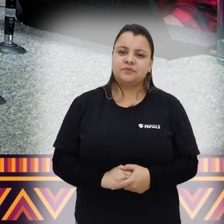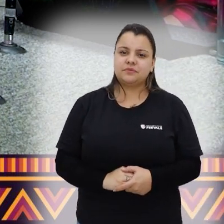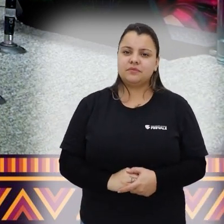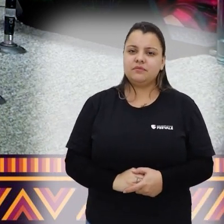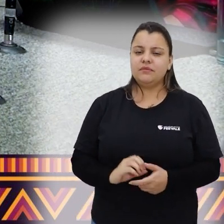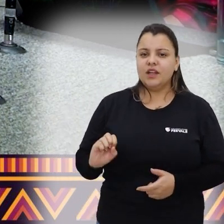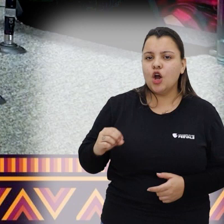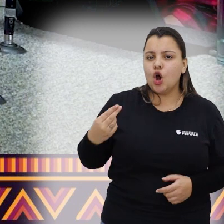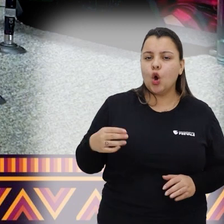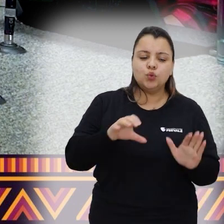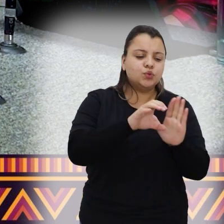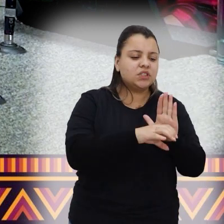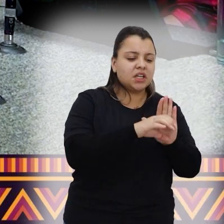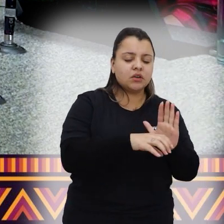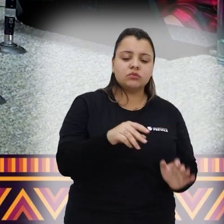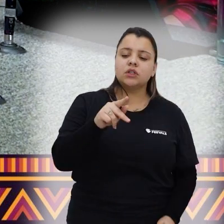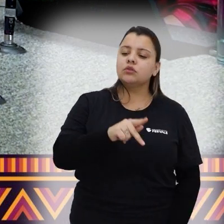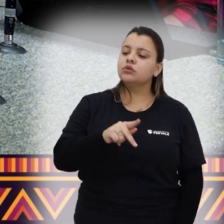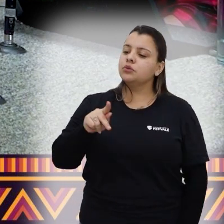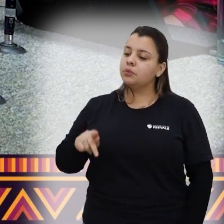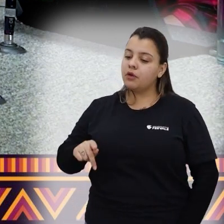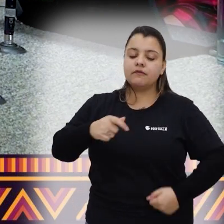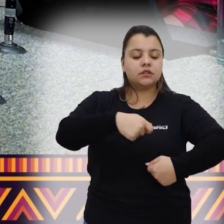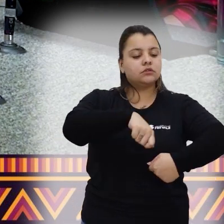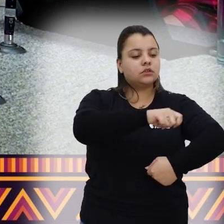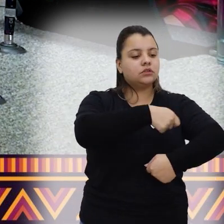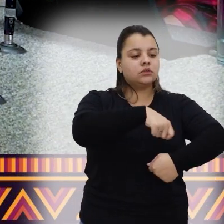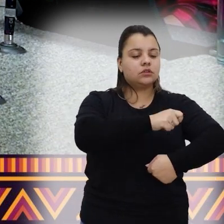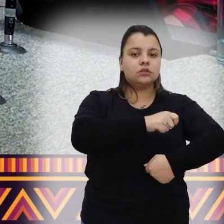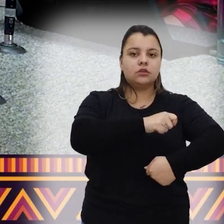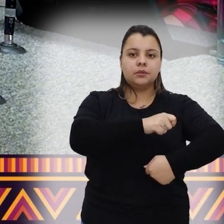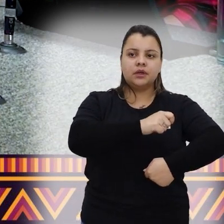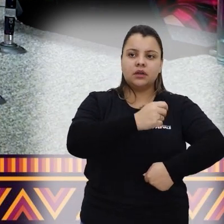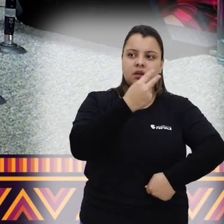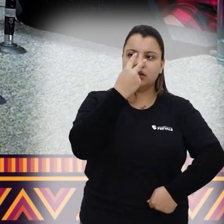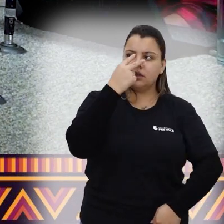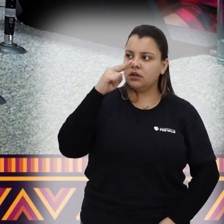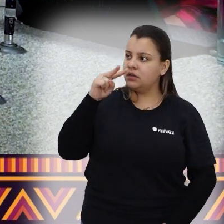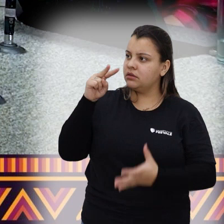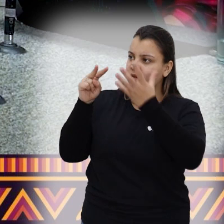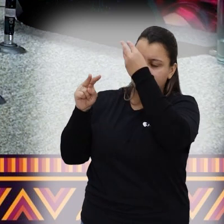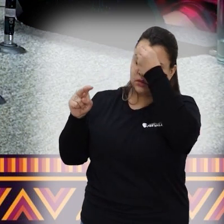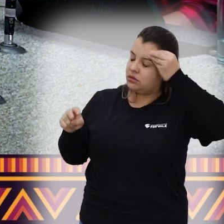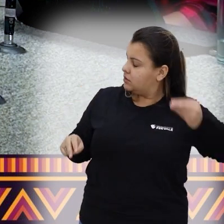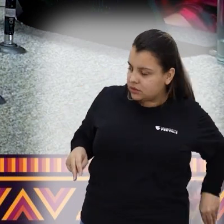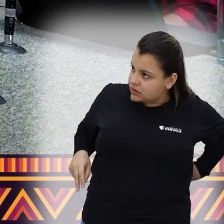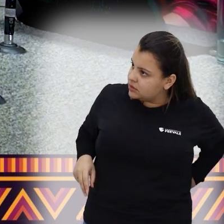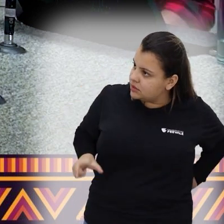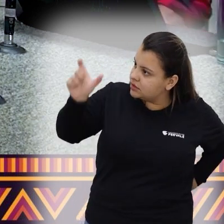ou daquele conceito que se tem de um professor de gastronomia. Daqui a pouco tu te vê de frente com um negão bonitaço, com um